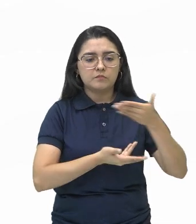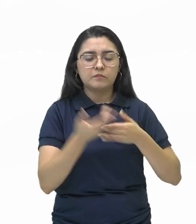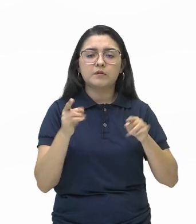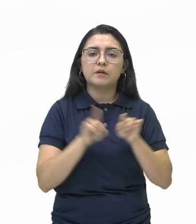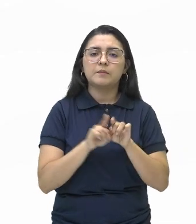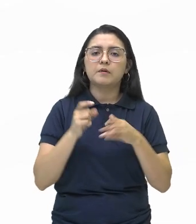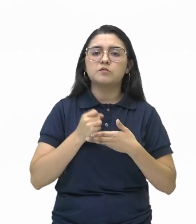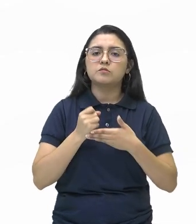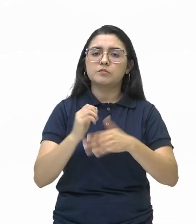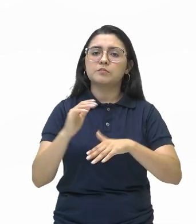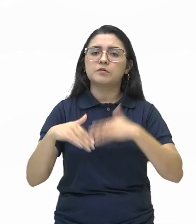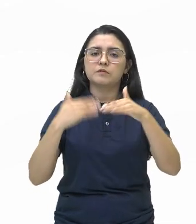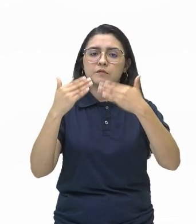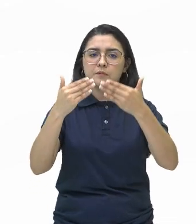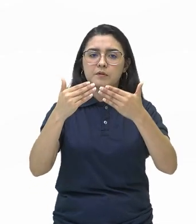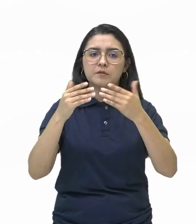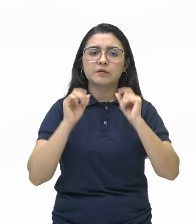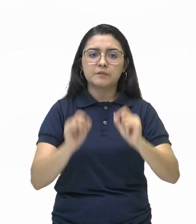o desenvolvimento de